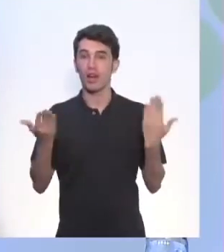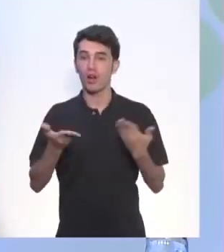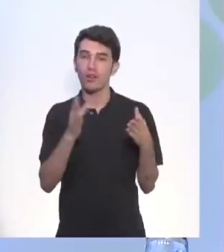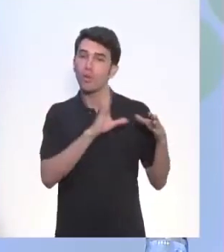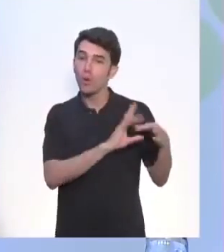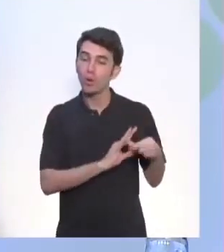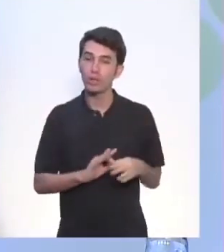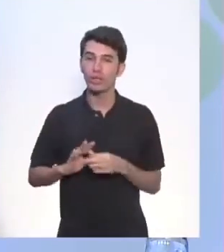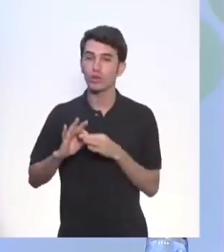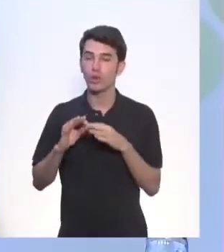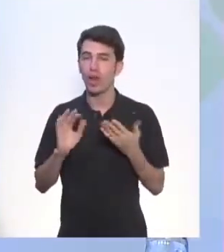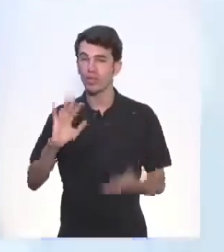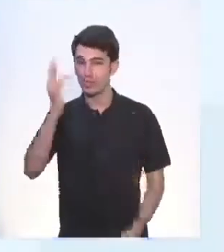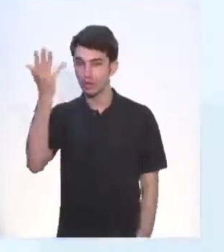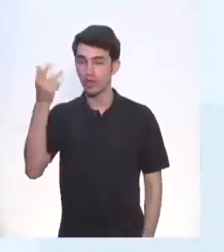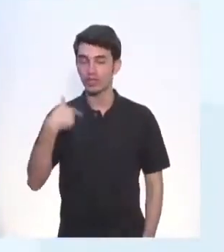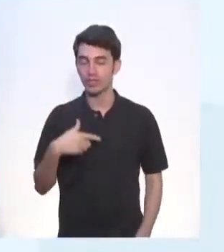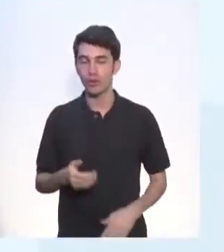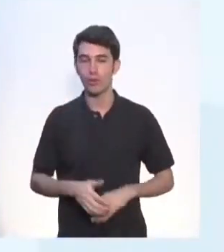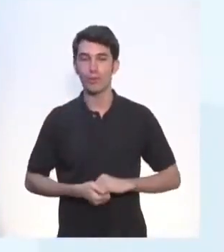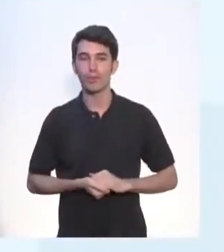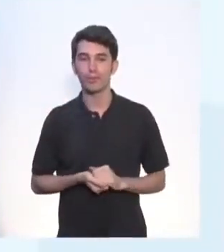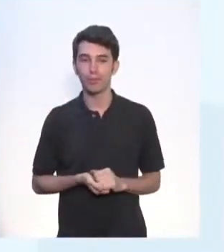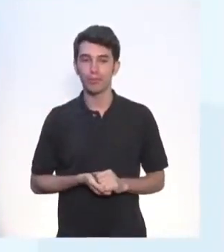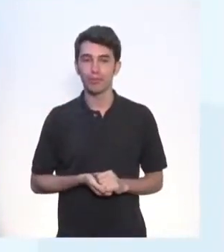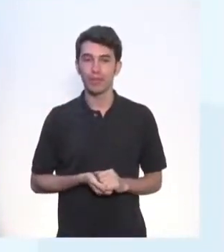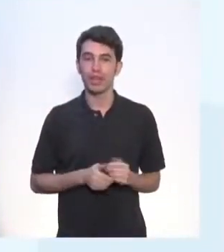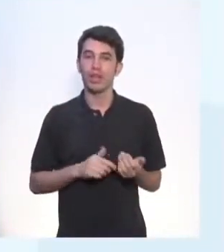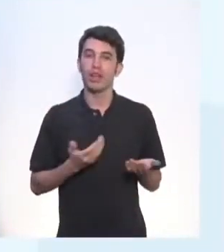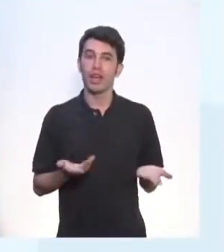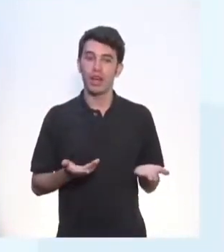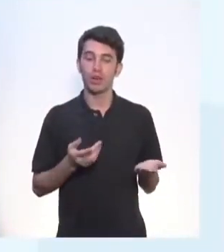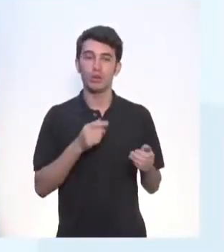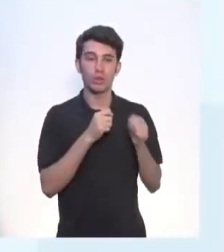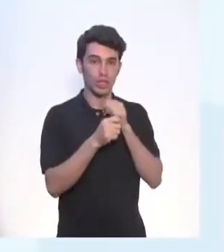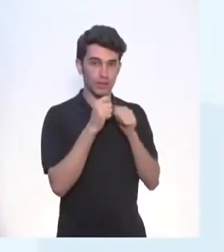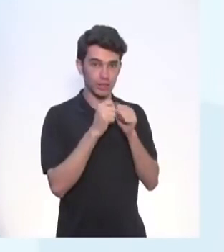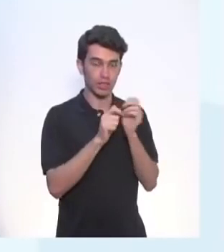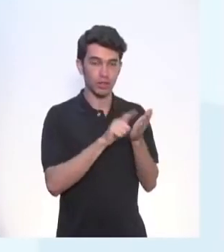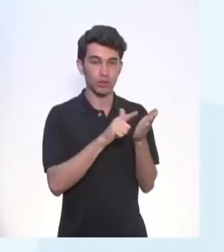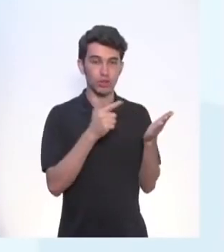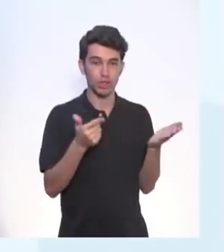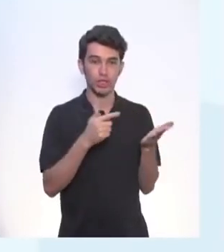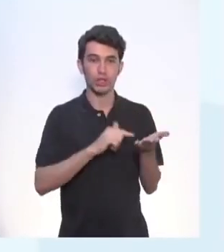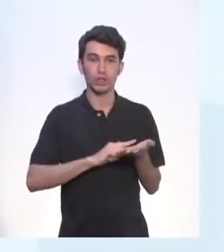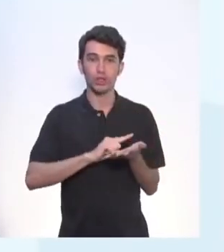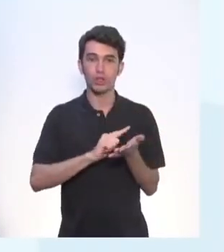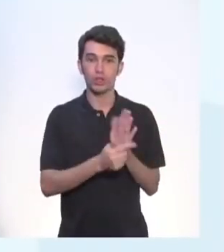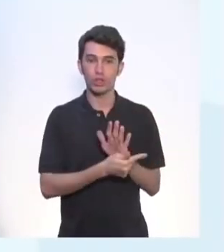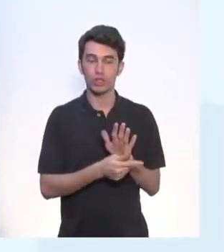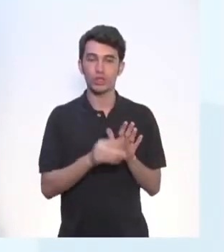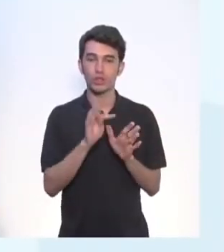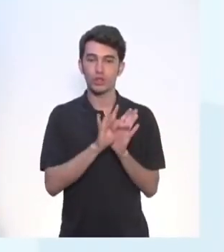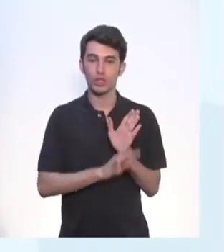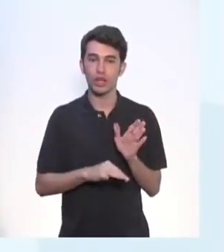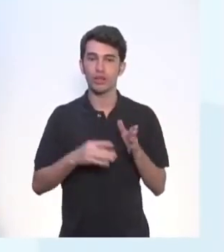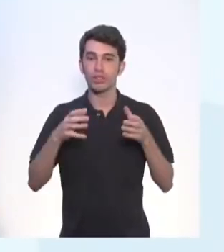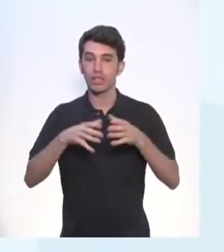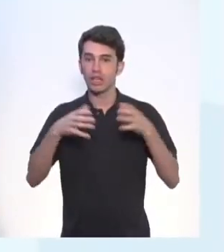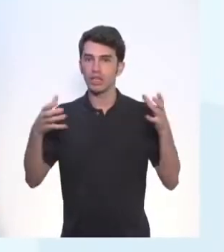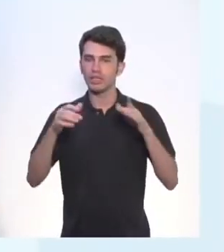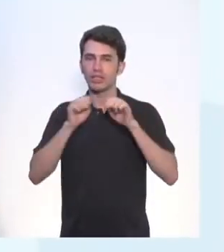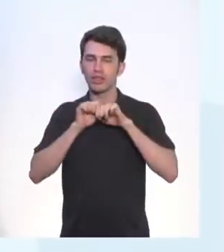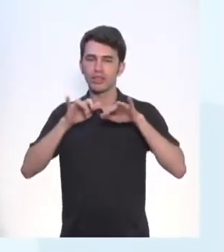aí a situação da entrevista jornalística. Então, a entrevista é um gênero textual de grande circulação nas mídias digitais